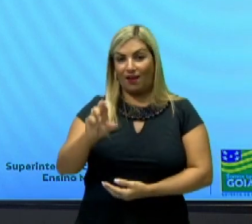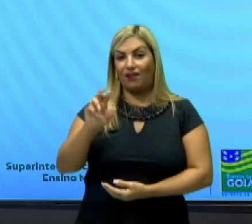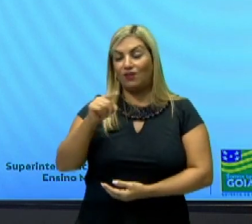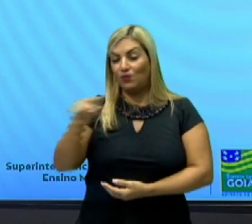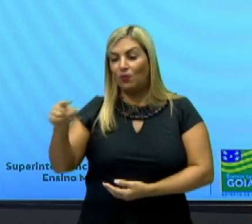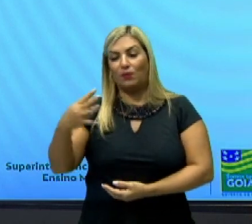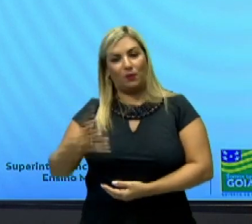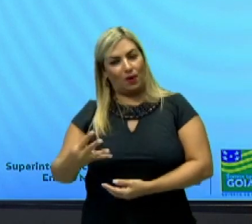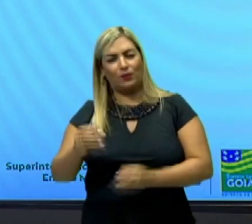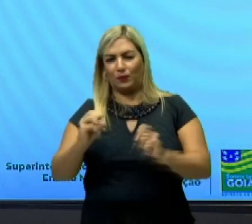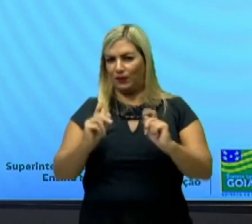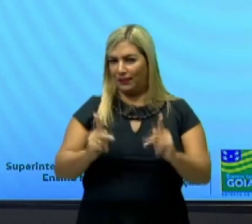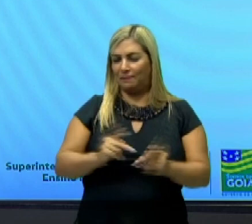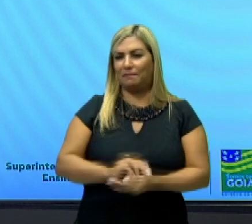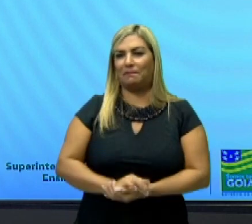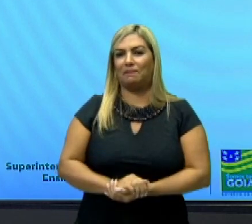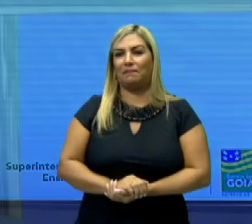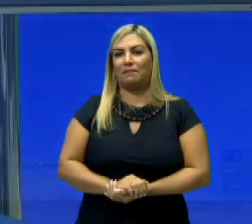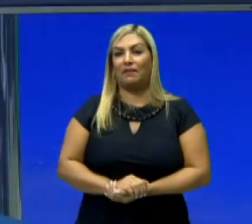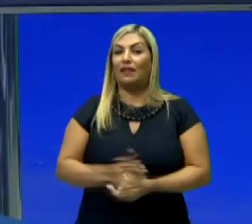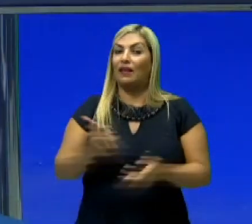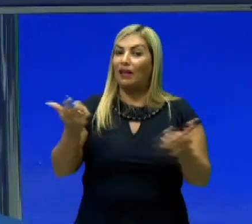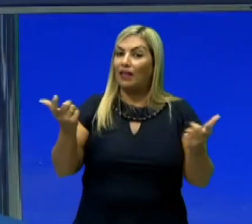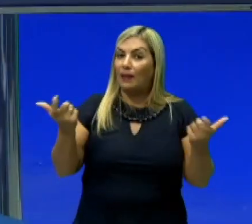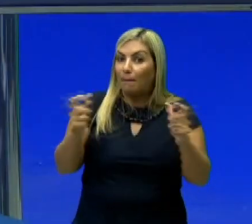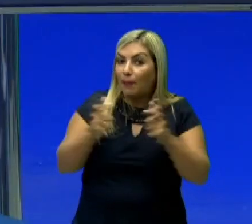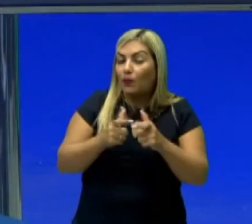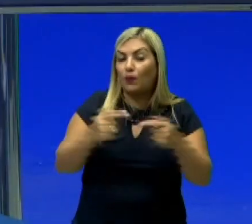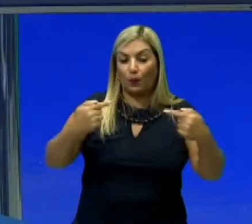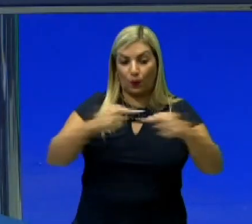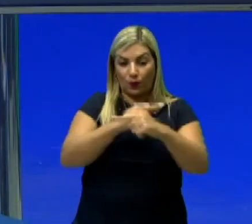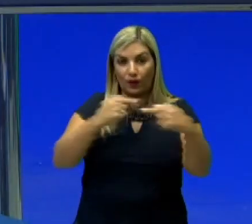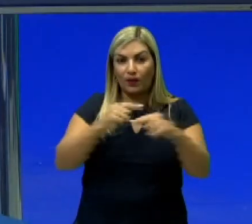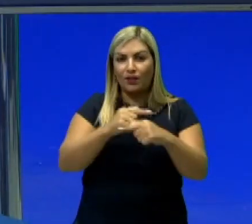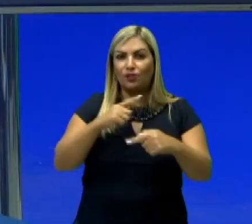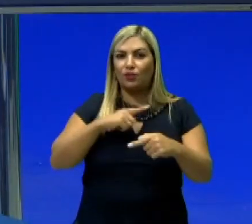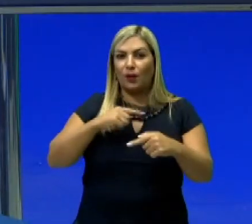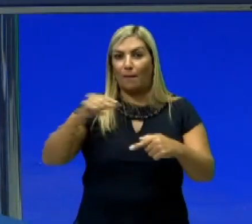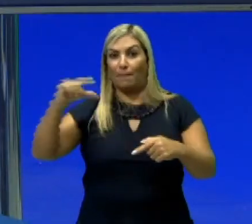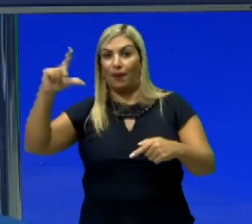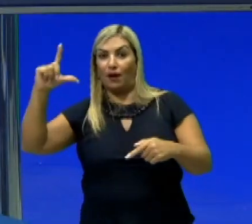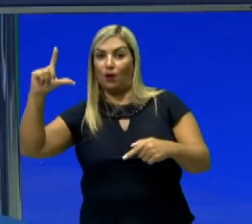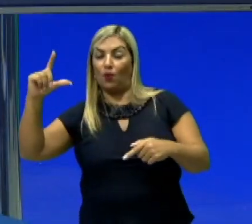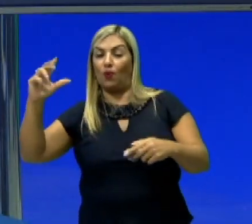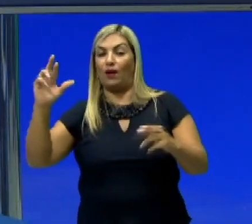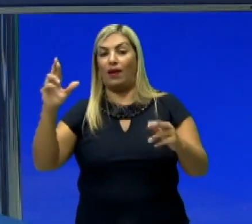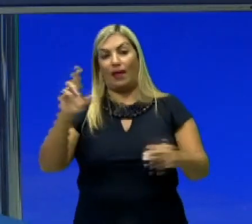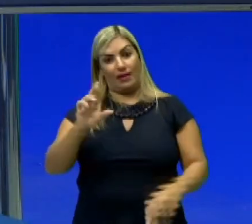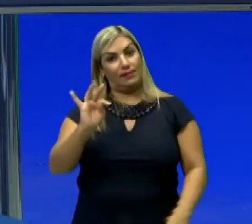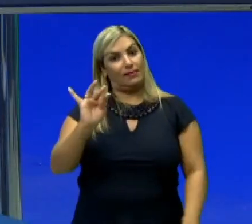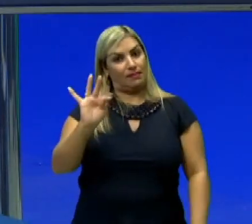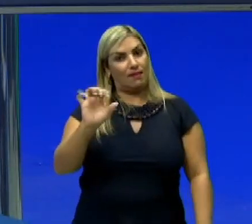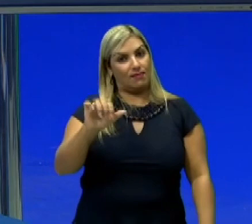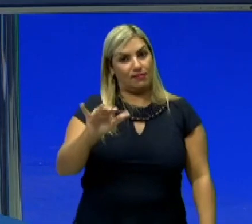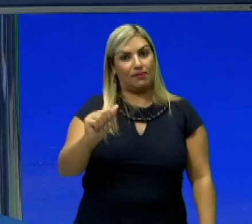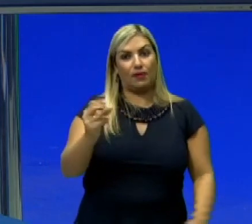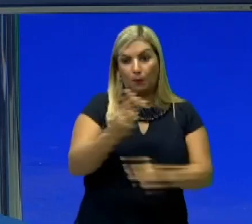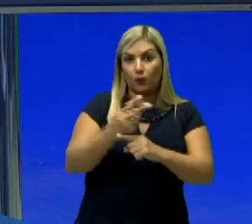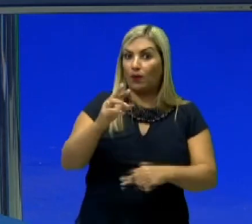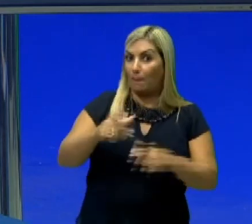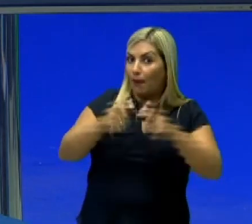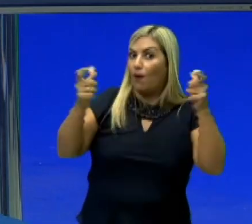4. Beleza? Como ele quer menor corrente, eu tenho que ter a maior resistência. Lembra disso? A gente está procurando a maior